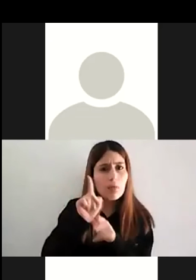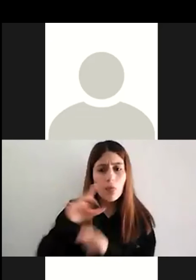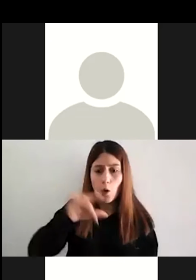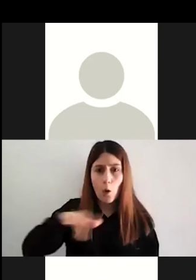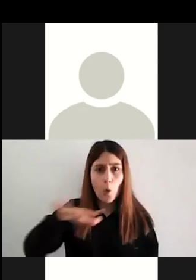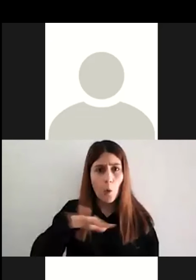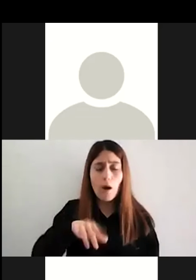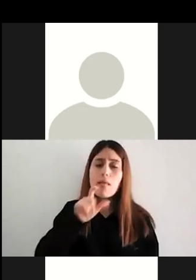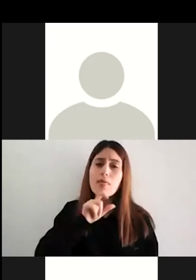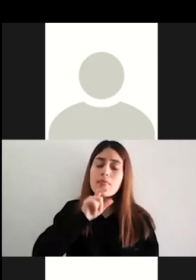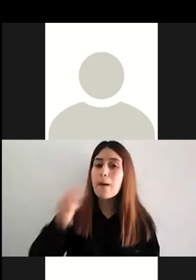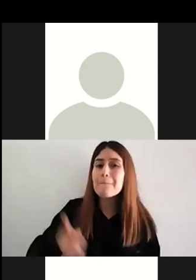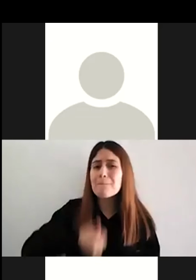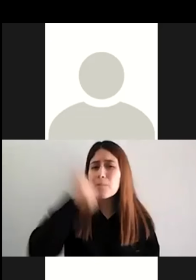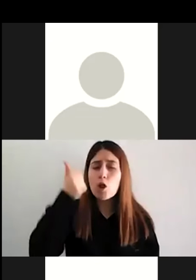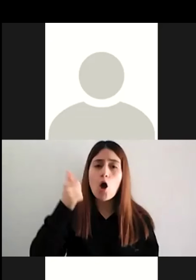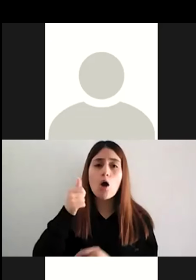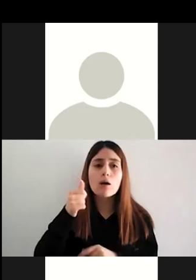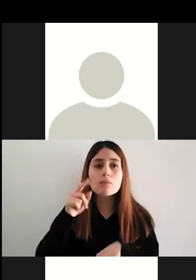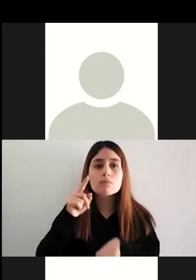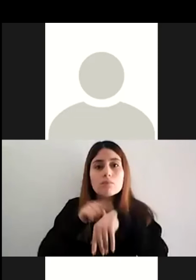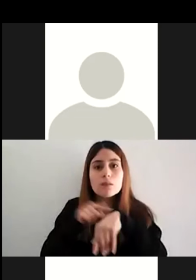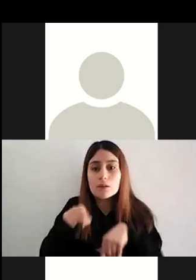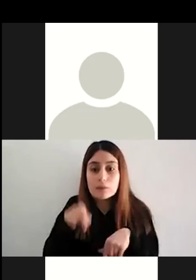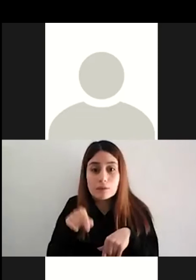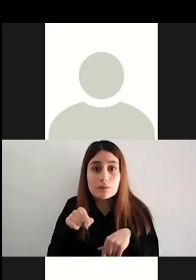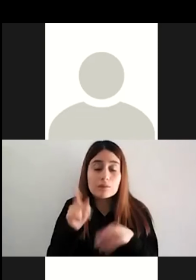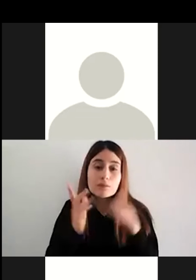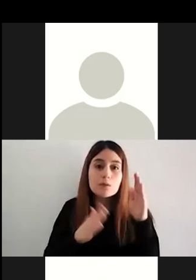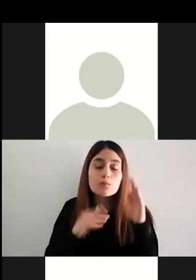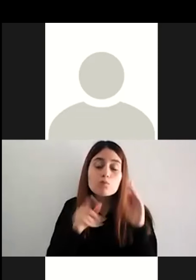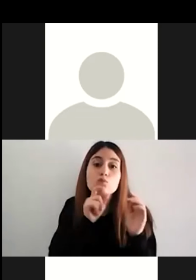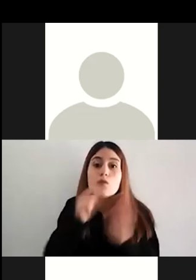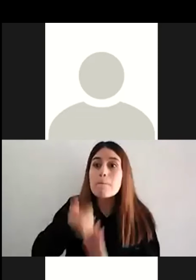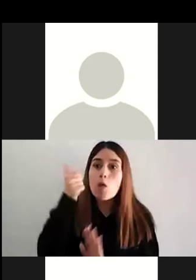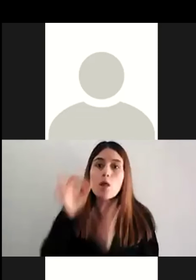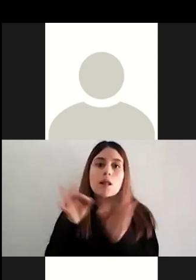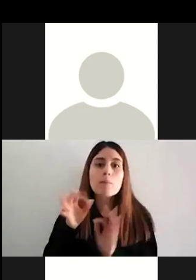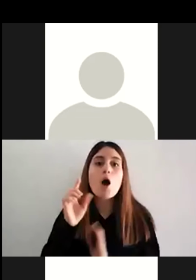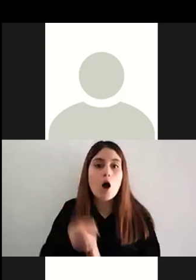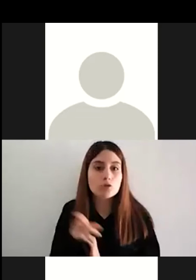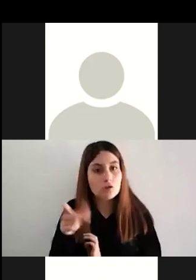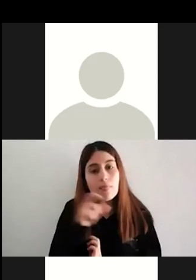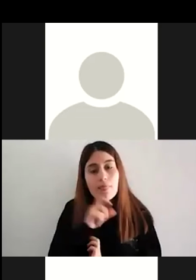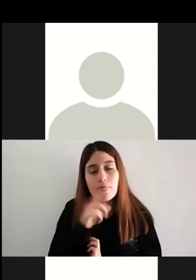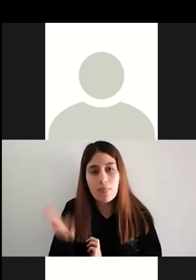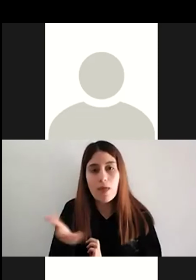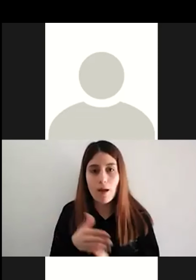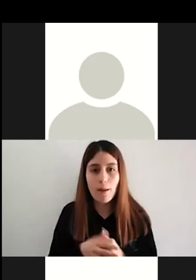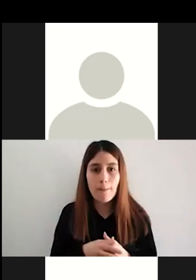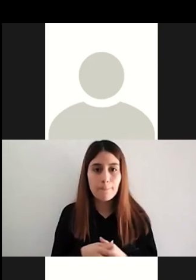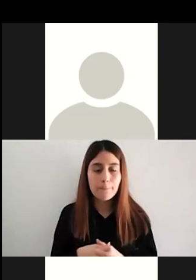melhor estado da arte que vai permitir o tratamento da sua doença.